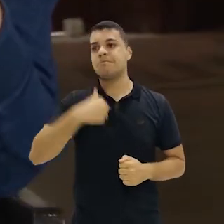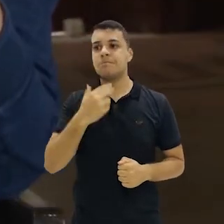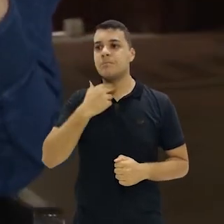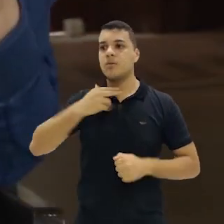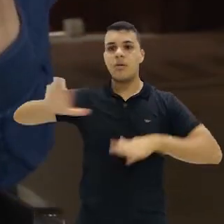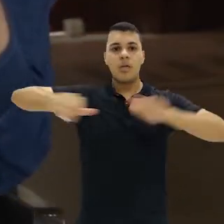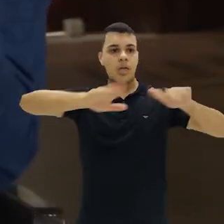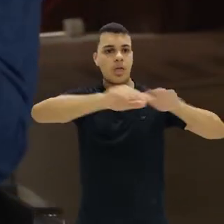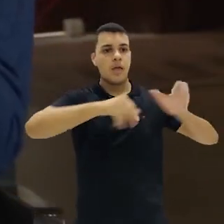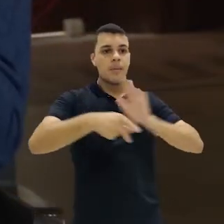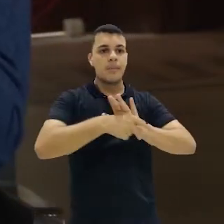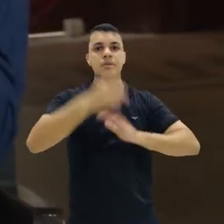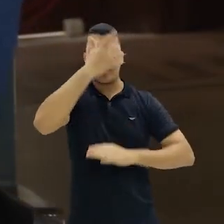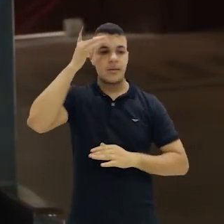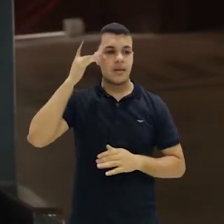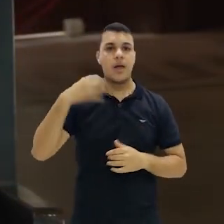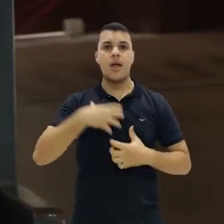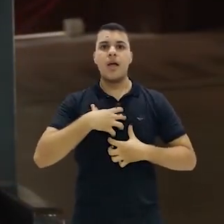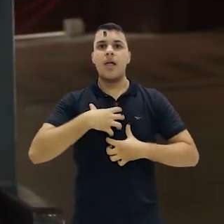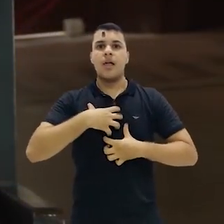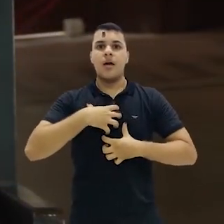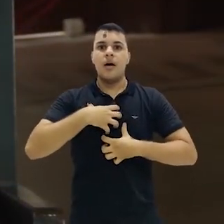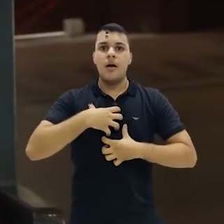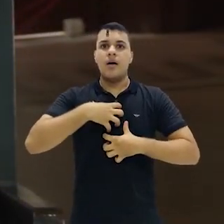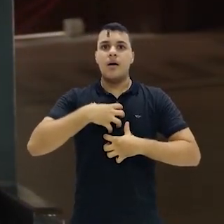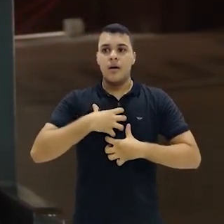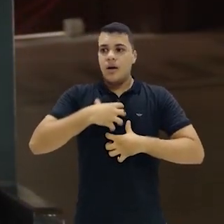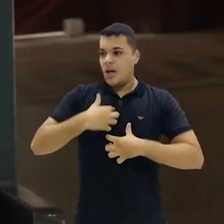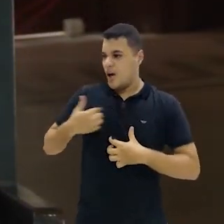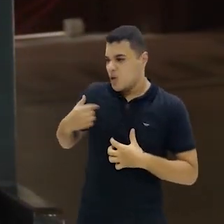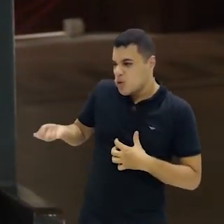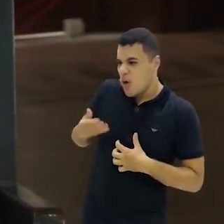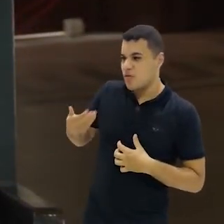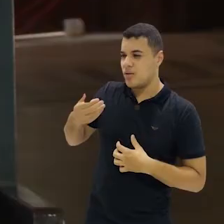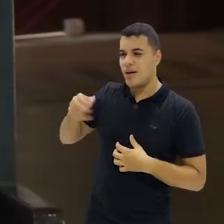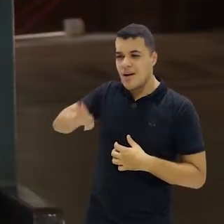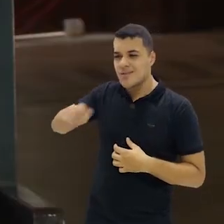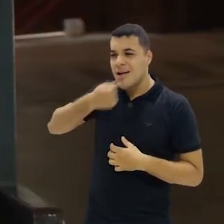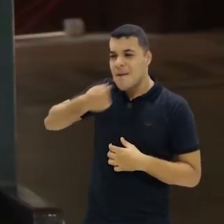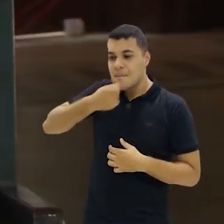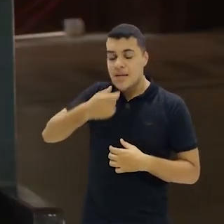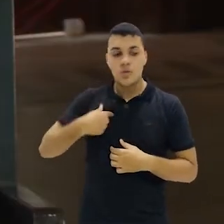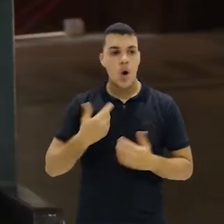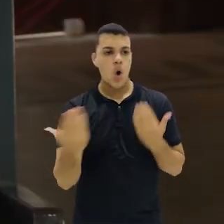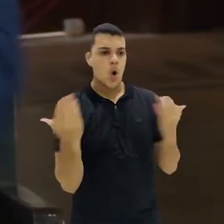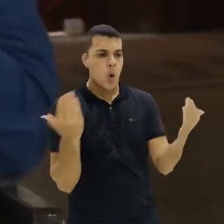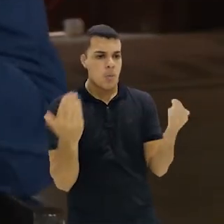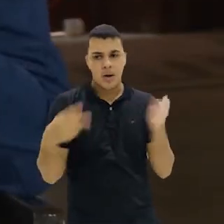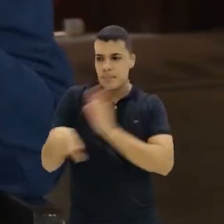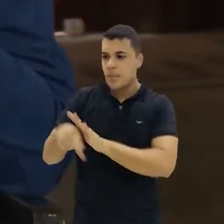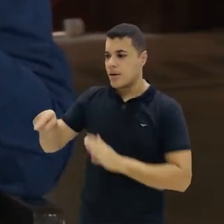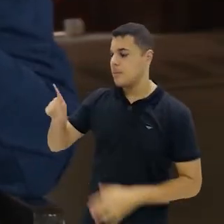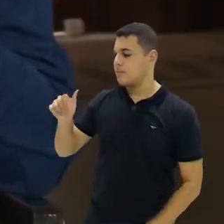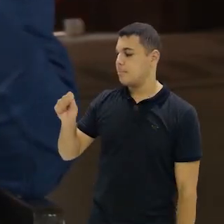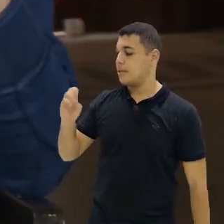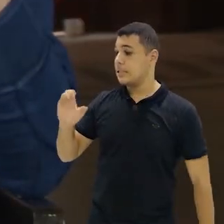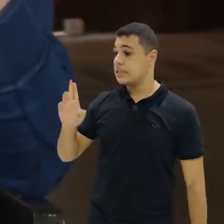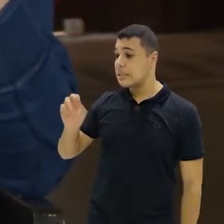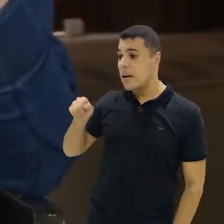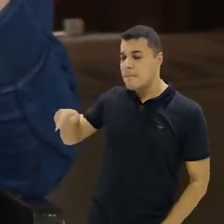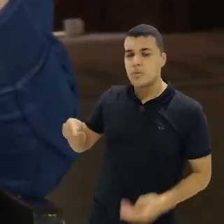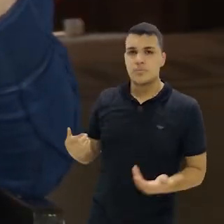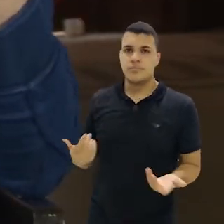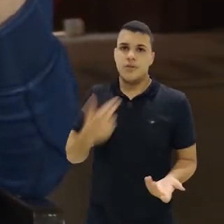e comparar esse antibiótico com placebo, com uma substância inerte, porque já existem antibióticos que se mostraram eficazes